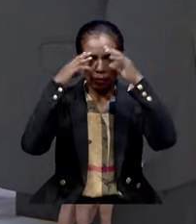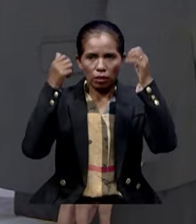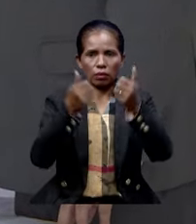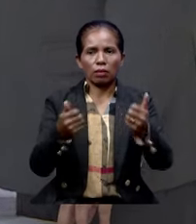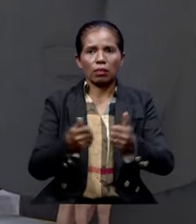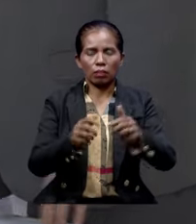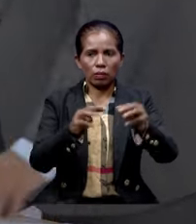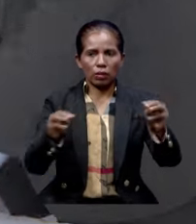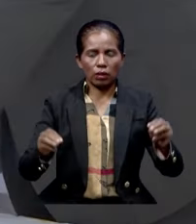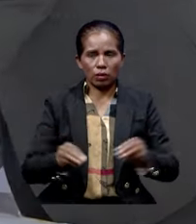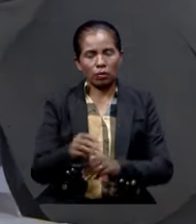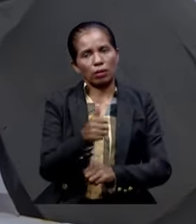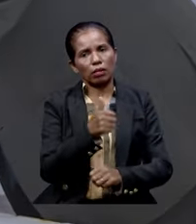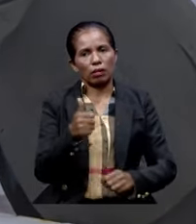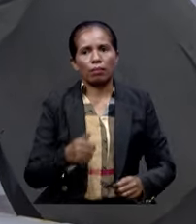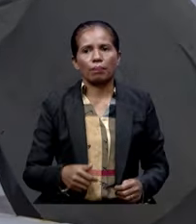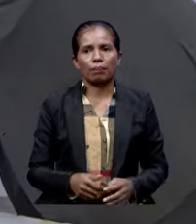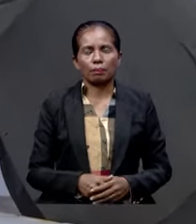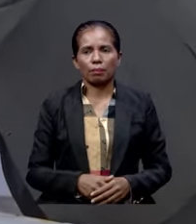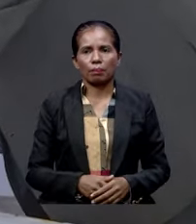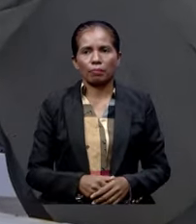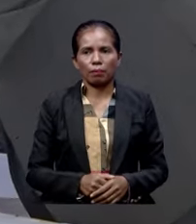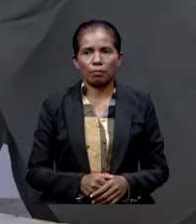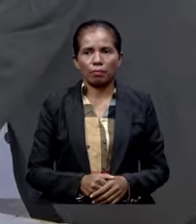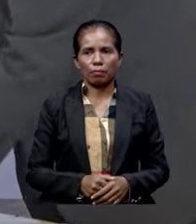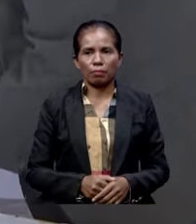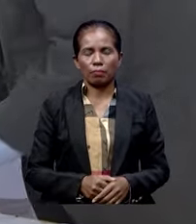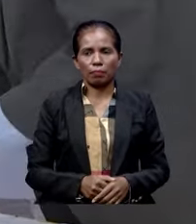autoridade e município Cira Selo. Adriano Verdial, Zaime dos Santos, GMN.